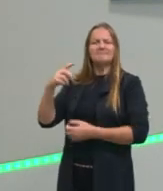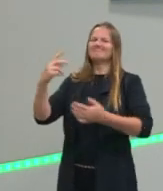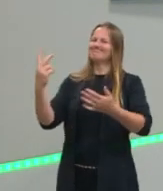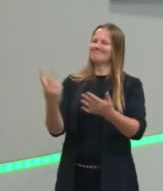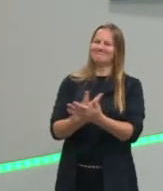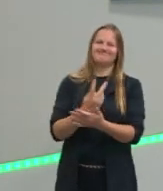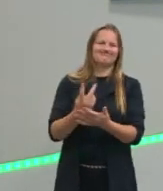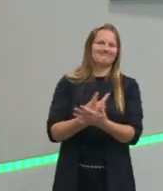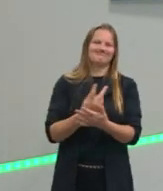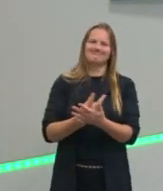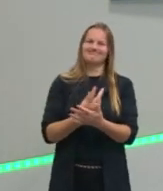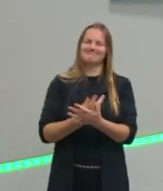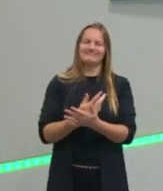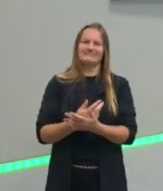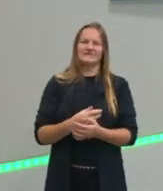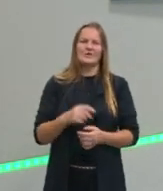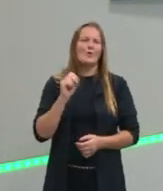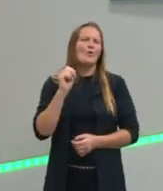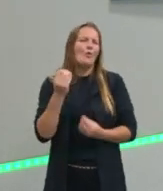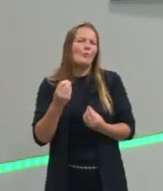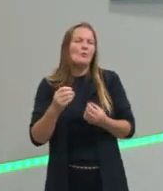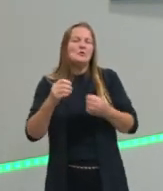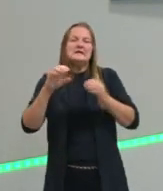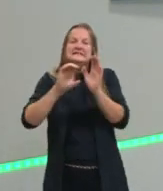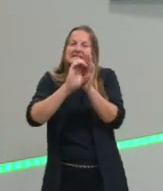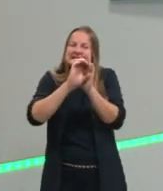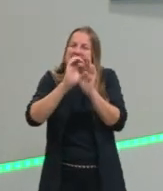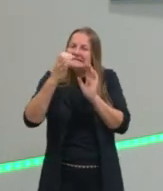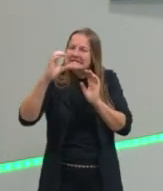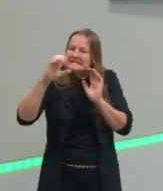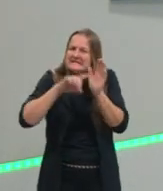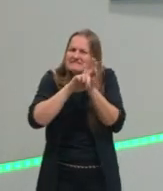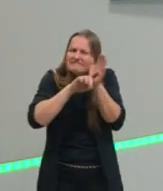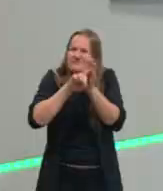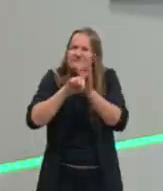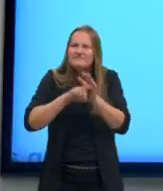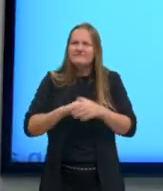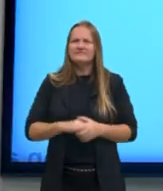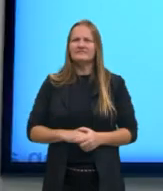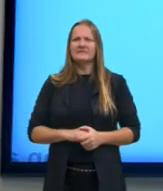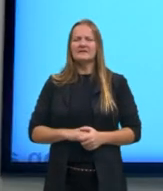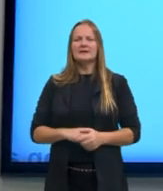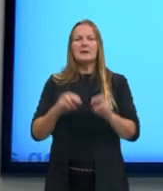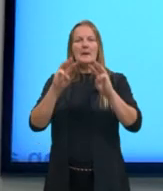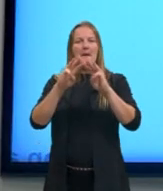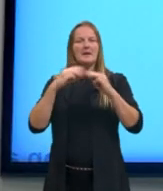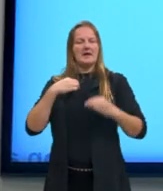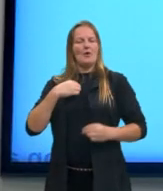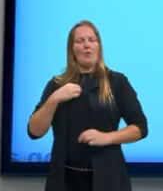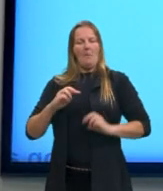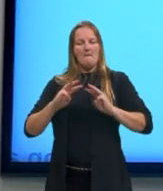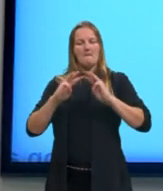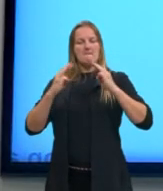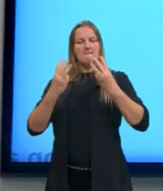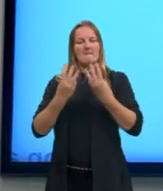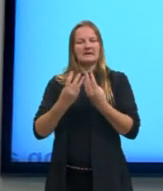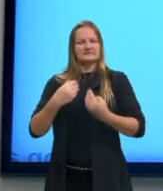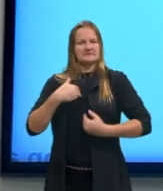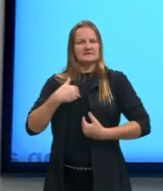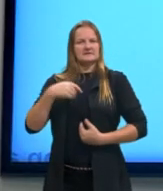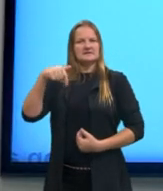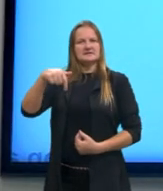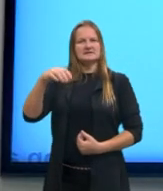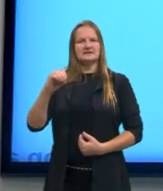não está correto o certo científicamente seria falar possui um massa de 70 kg